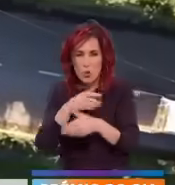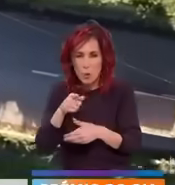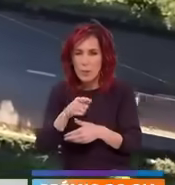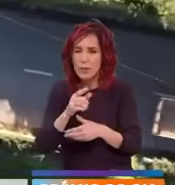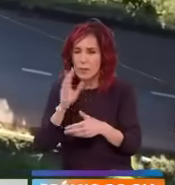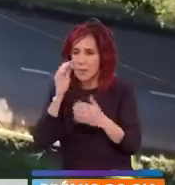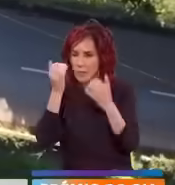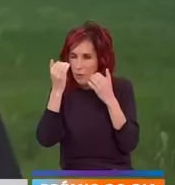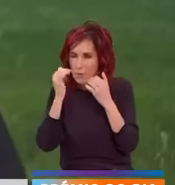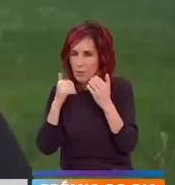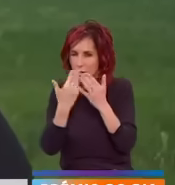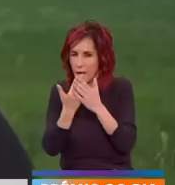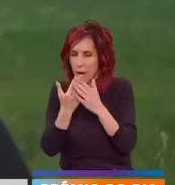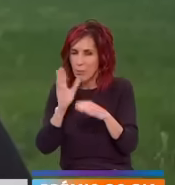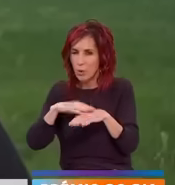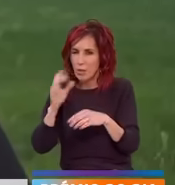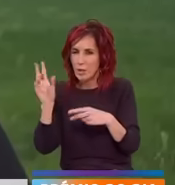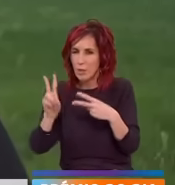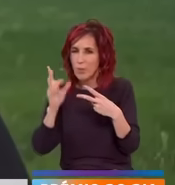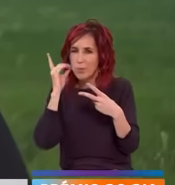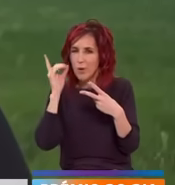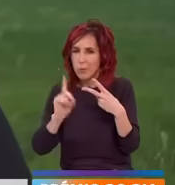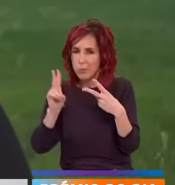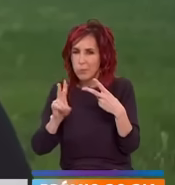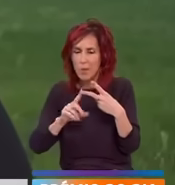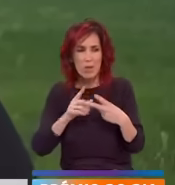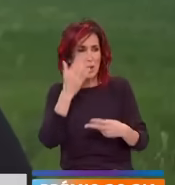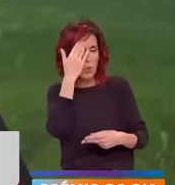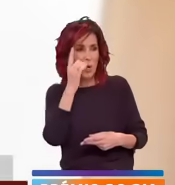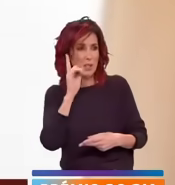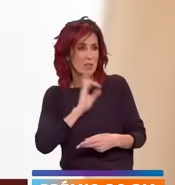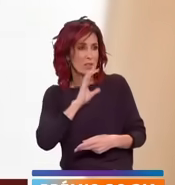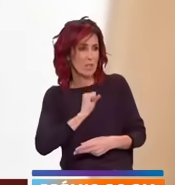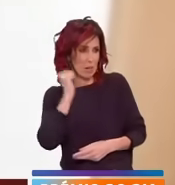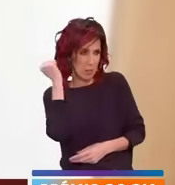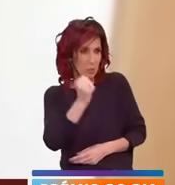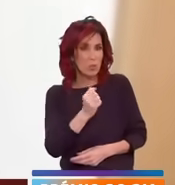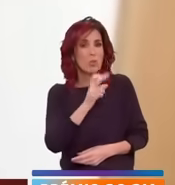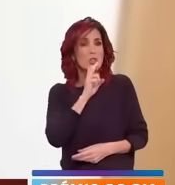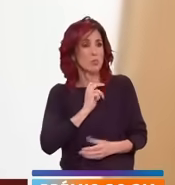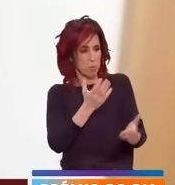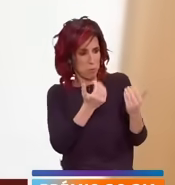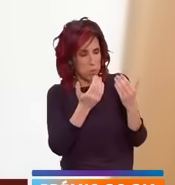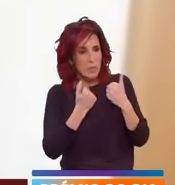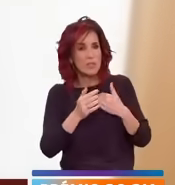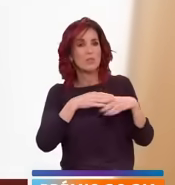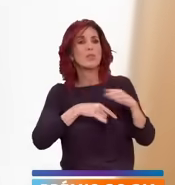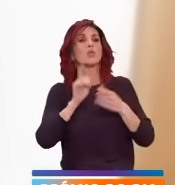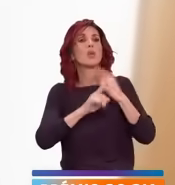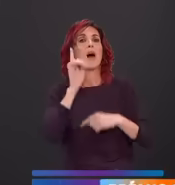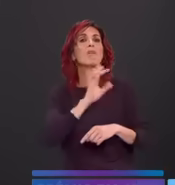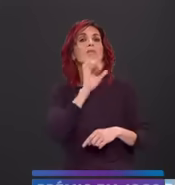noite. Eu, para mim, penso que ele matou a minha filha. Quero respostas e quero saber o que é que ele fez à minha